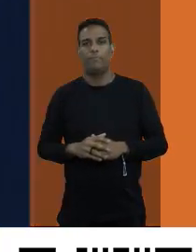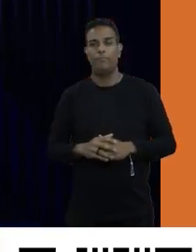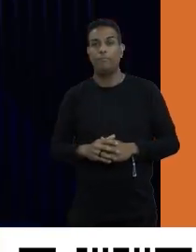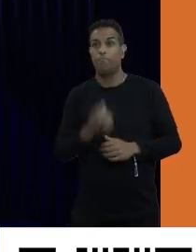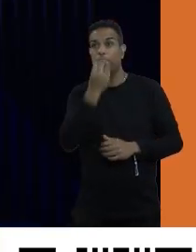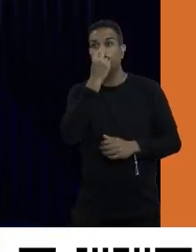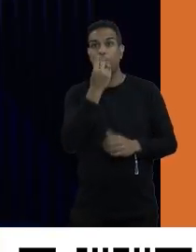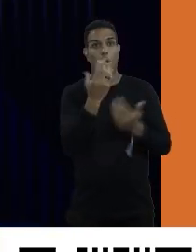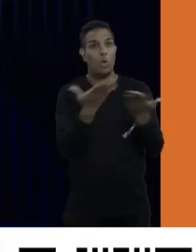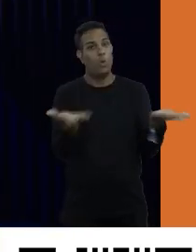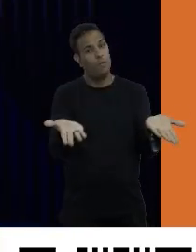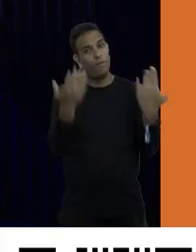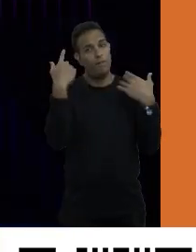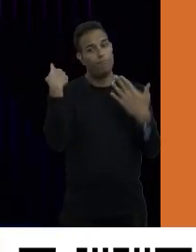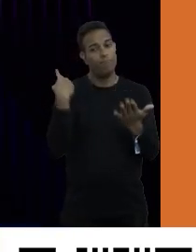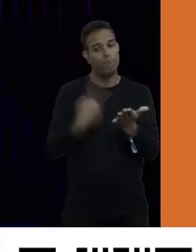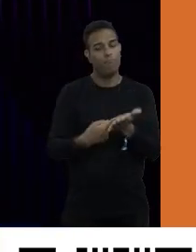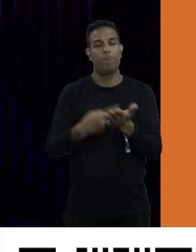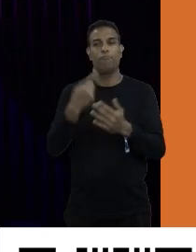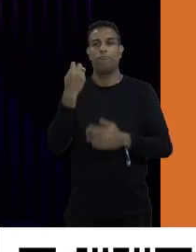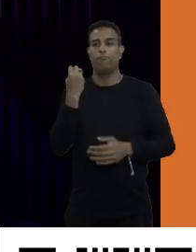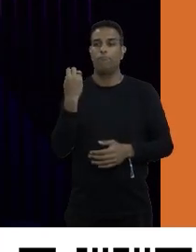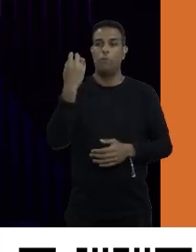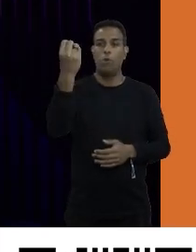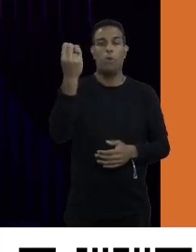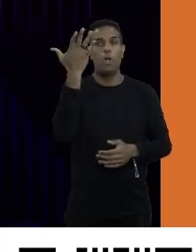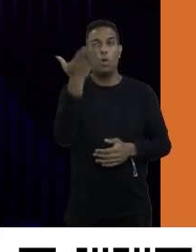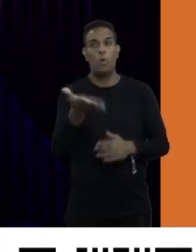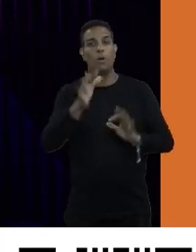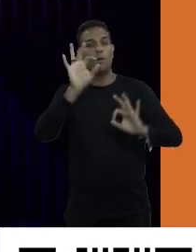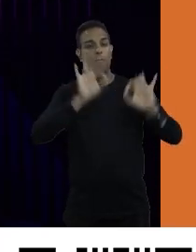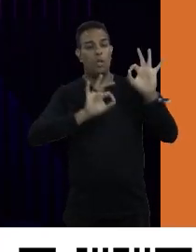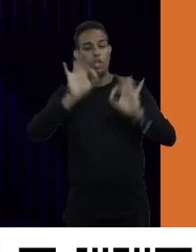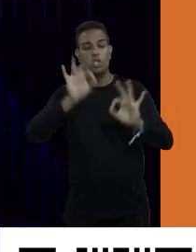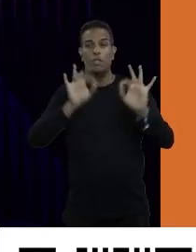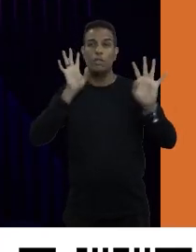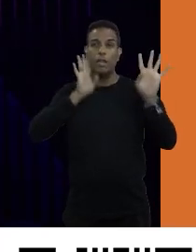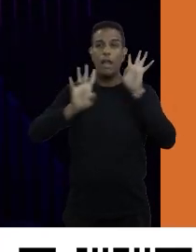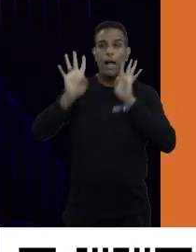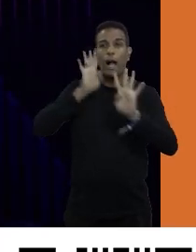Bom, né? Bora para Nova York? Boa, então, você que tem um projeto legal